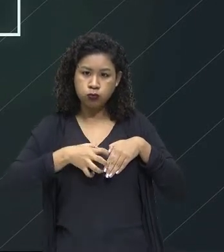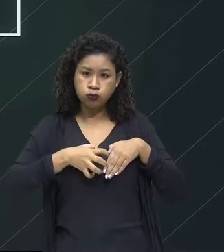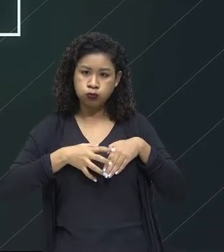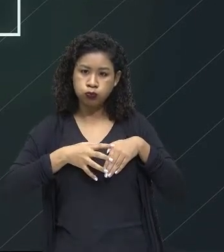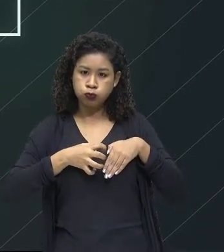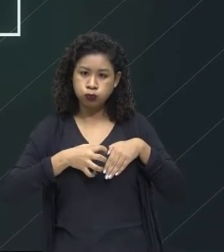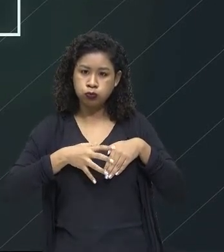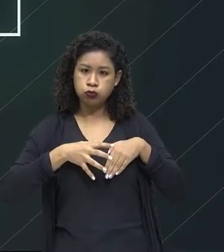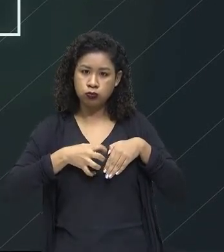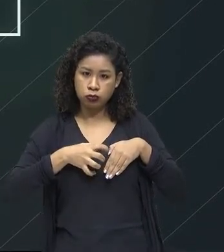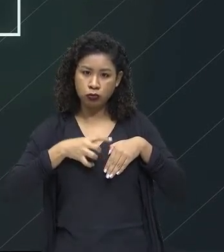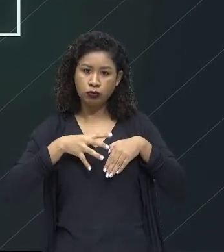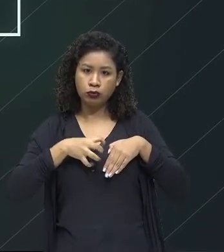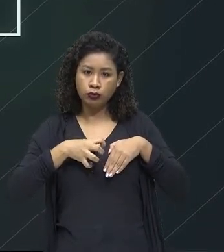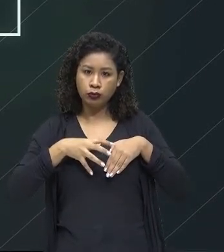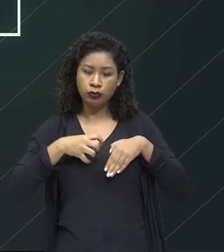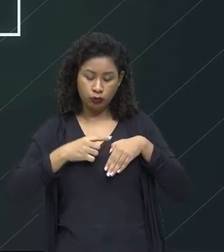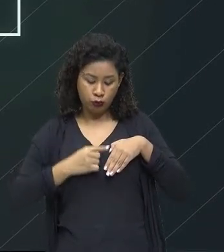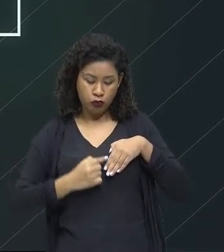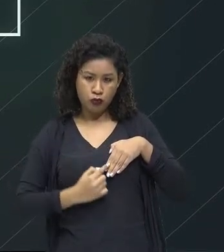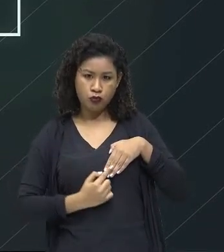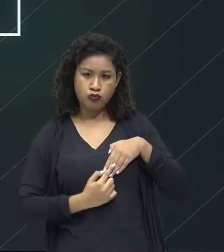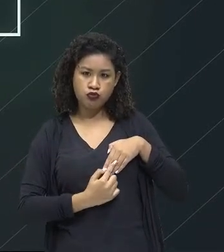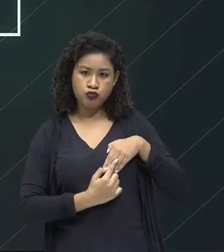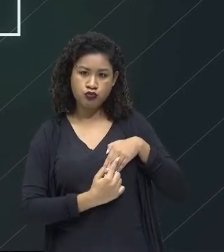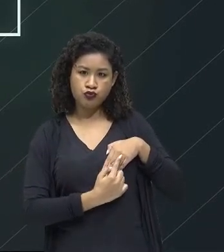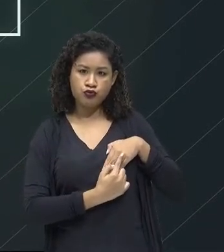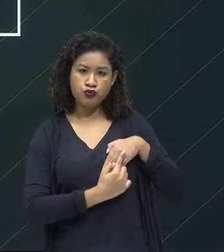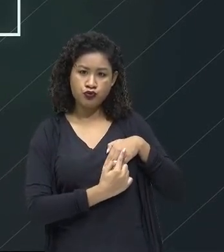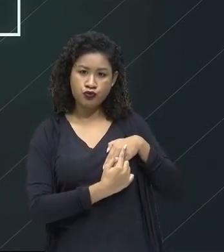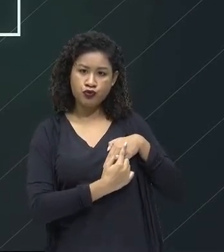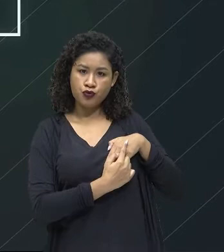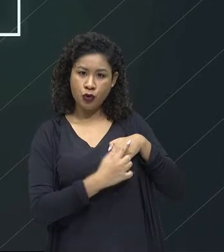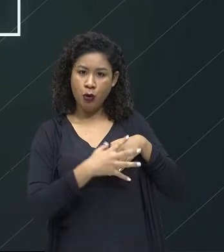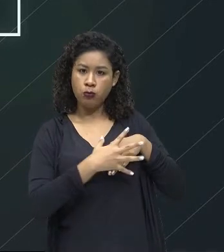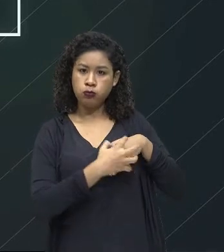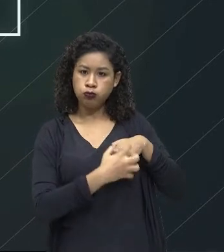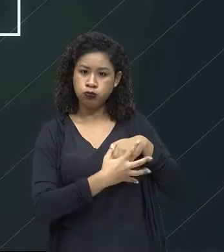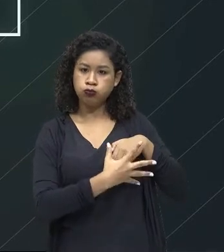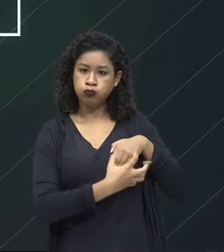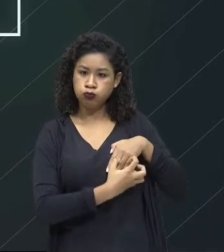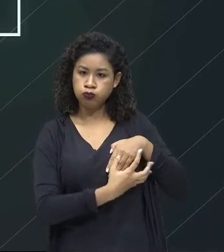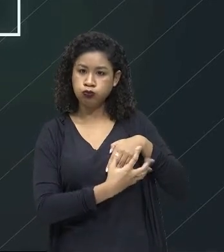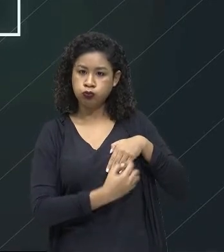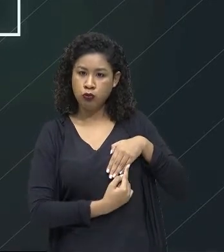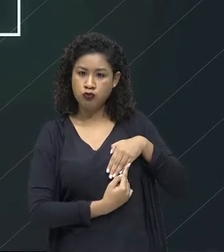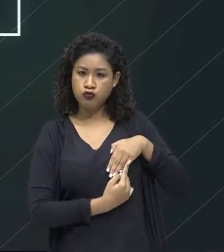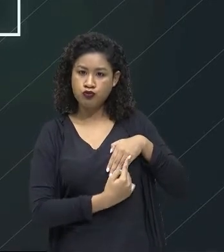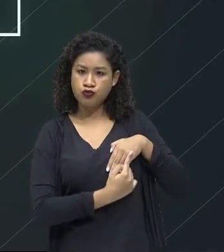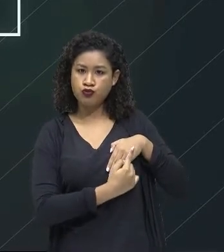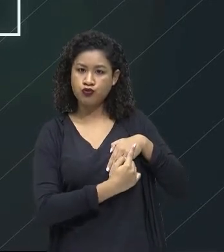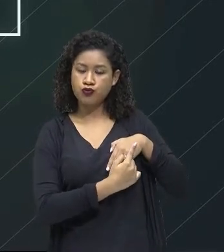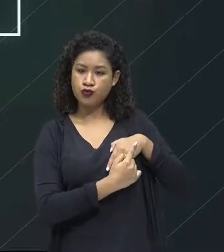ventrículo direito se contrai, empurrando o sangue para a artéria pulmonar.